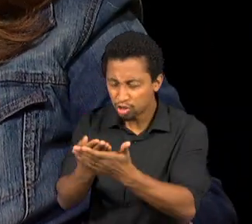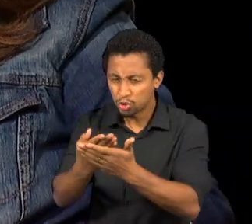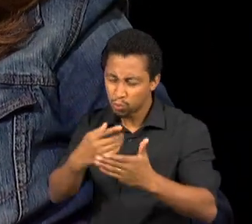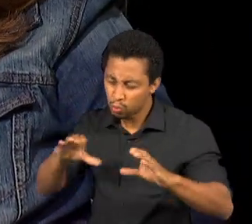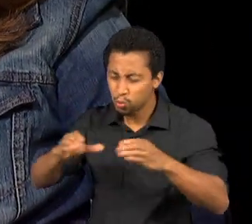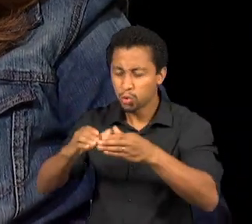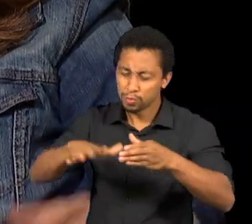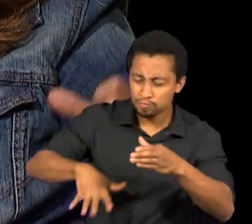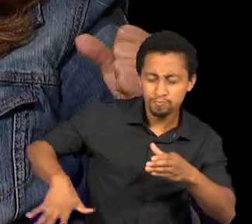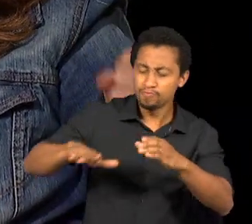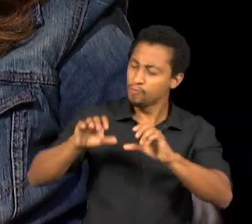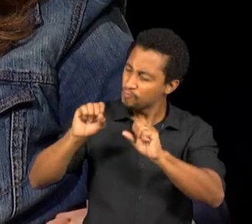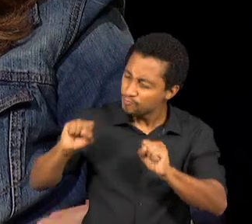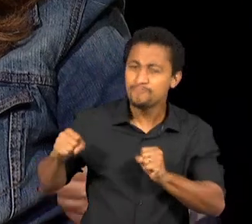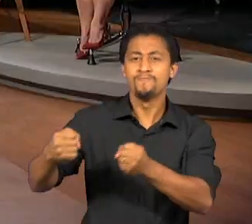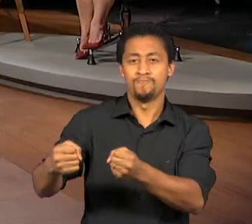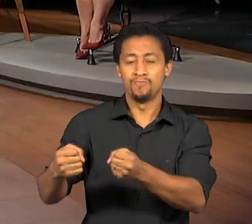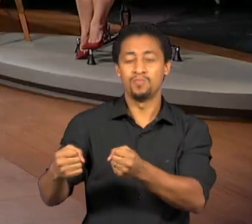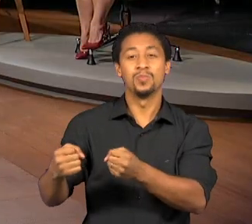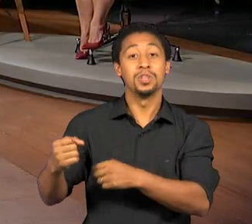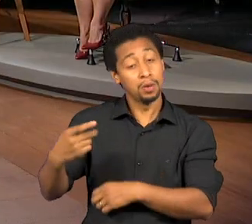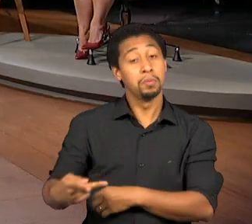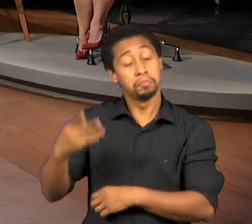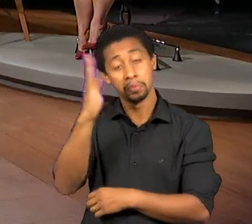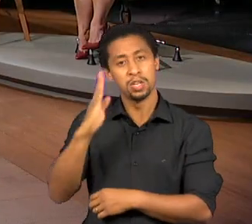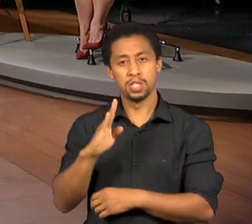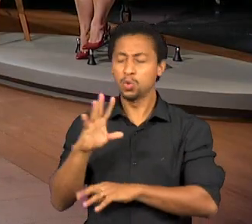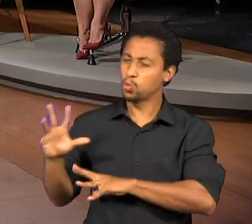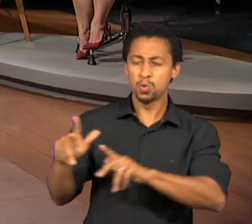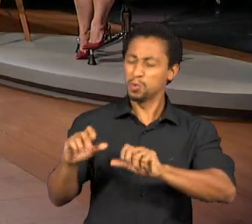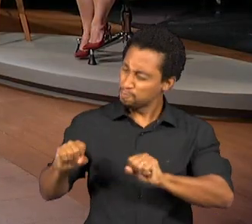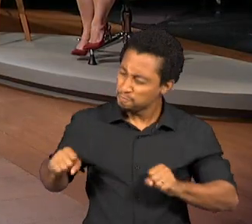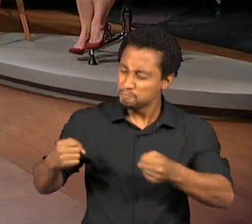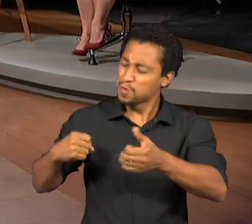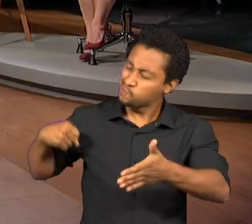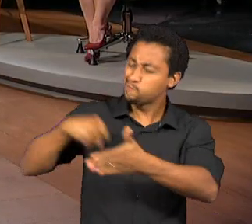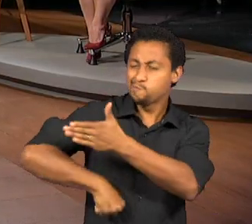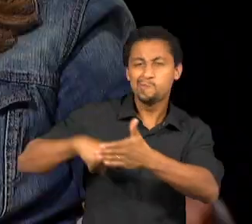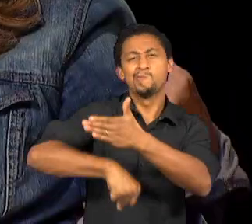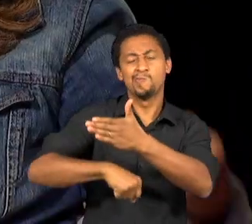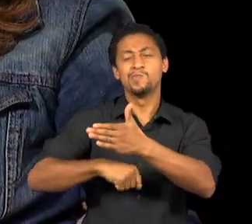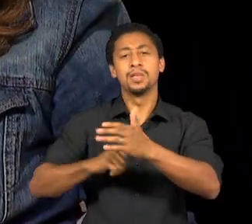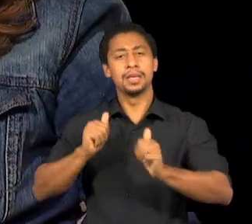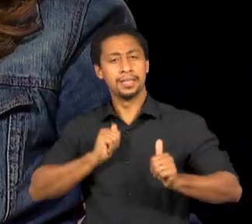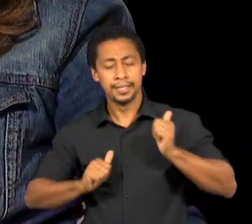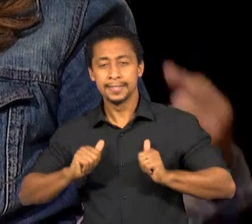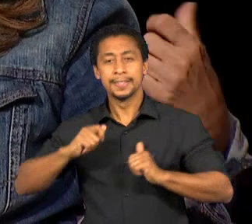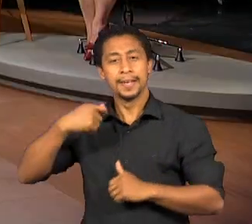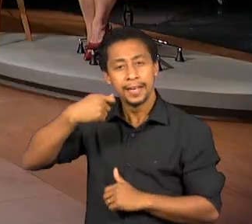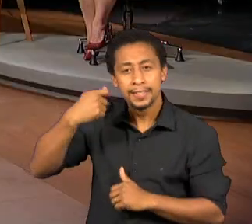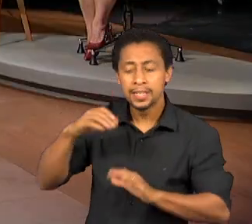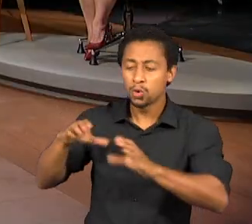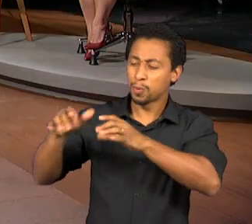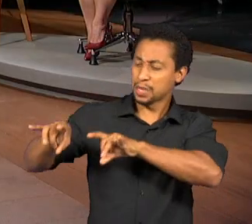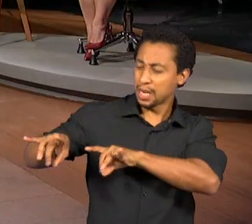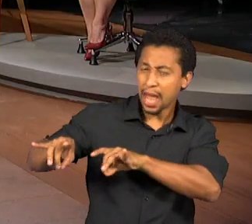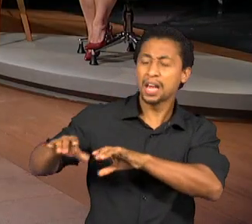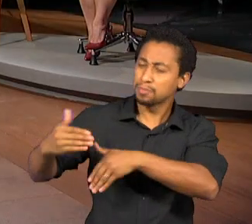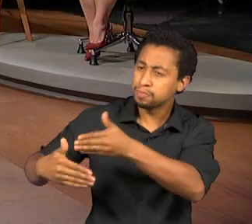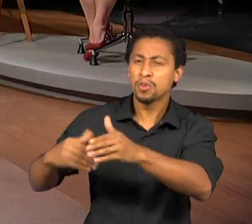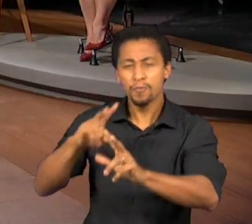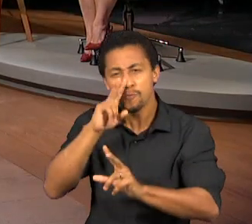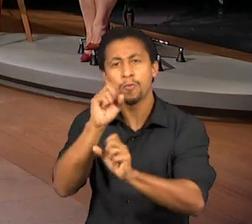força, porque o brasileiro é muito forte, os artistas, os técnicos, a gente tem uma força, que é aquela coisa de não